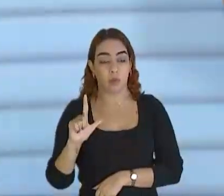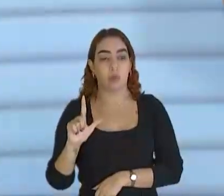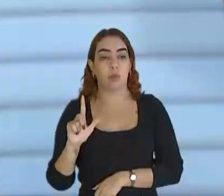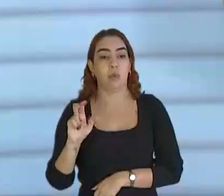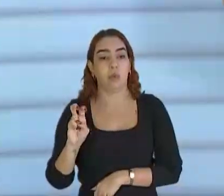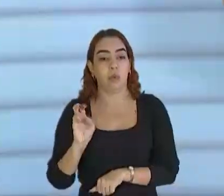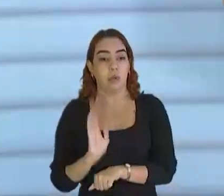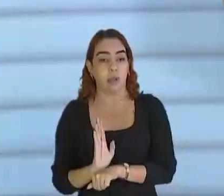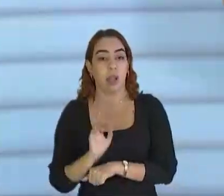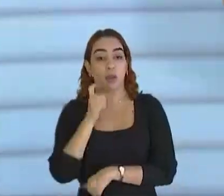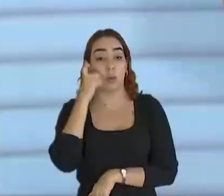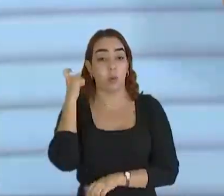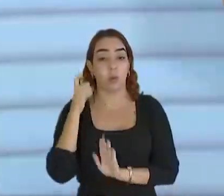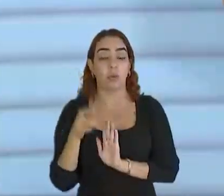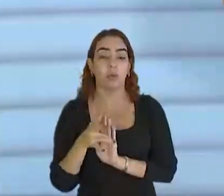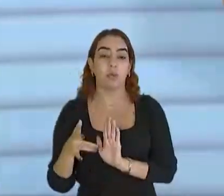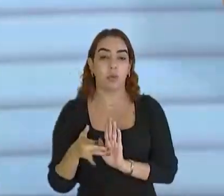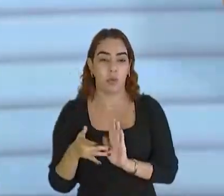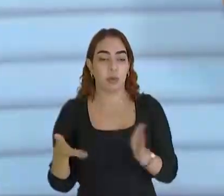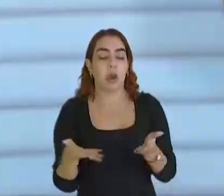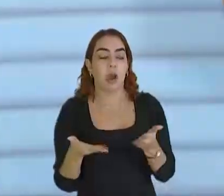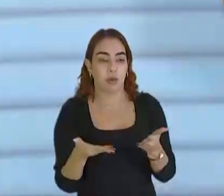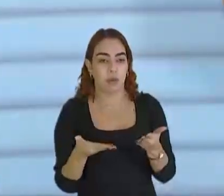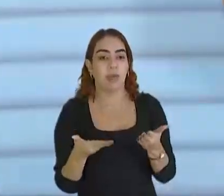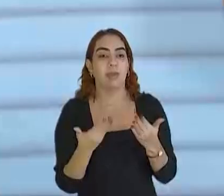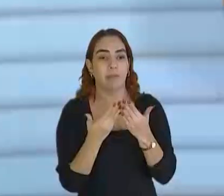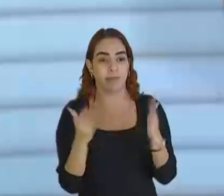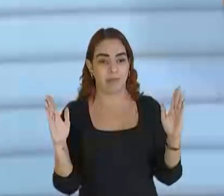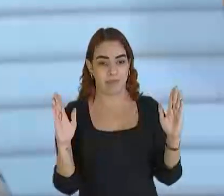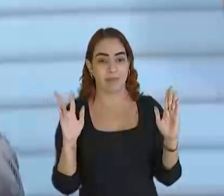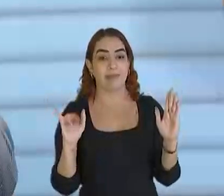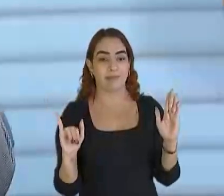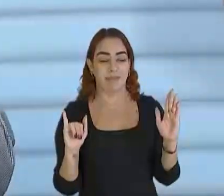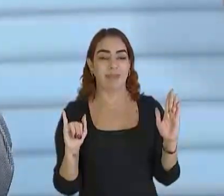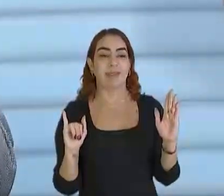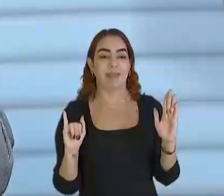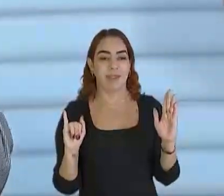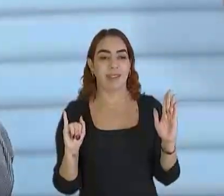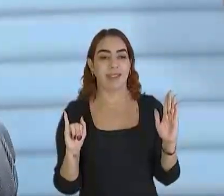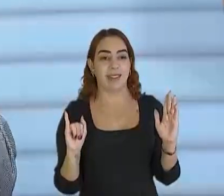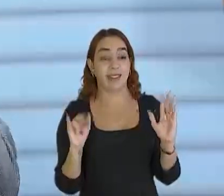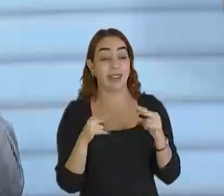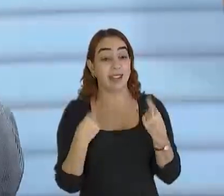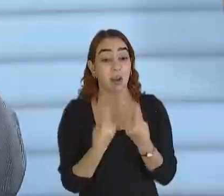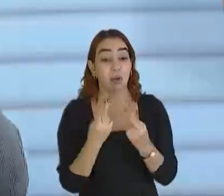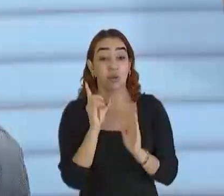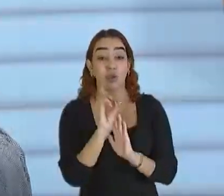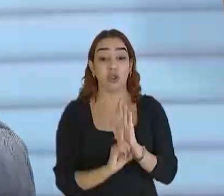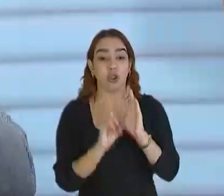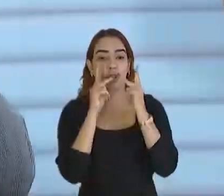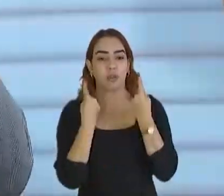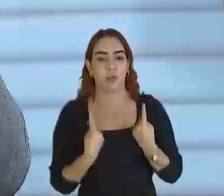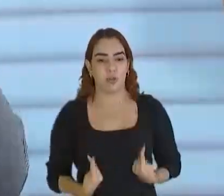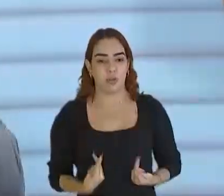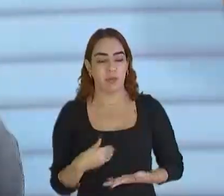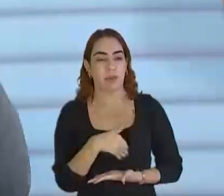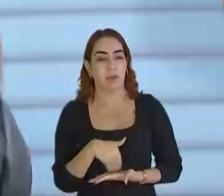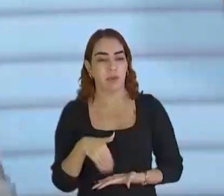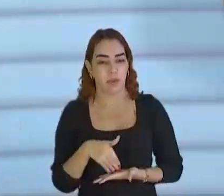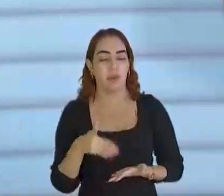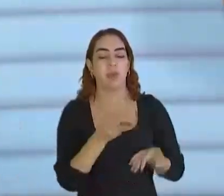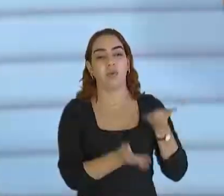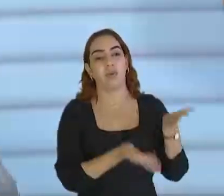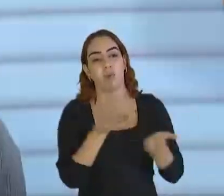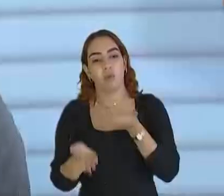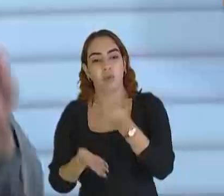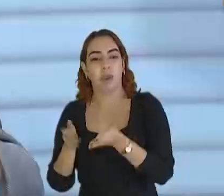Teles, no antigo posto de saúde, escritório Frei Tito de Alencar, primeira sucursal do escritório Frei Tito, um escritório de direitos humanos para as